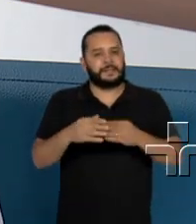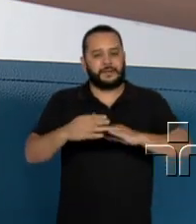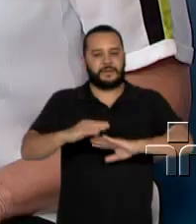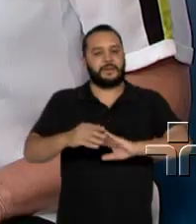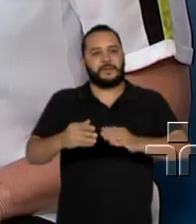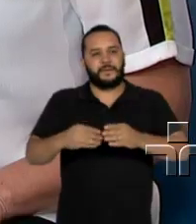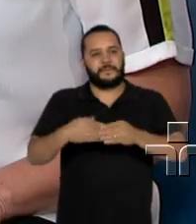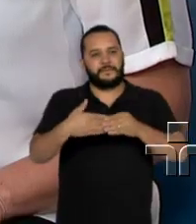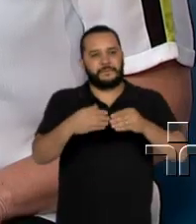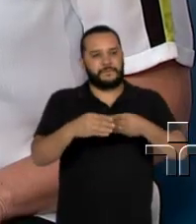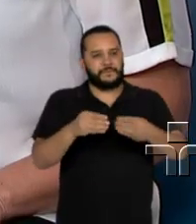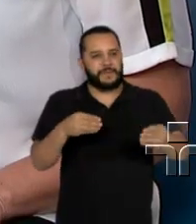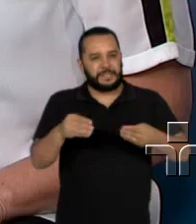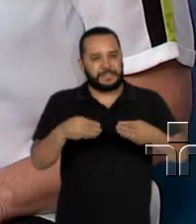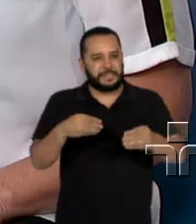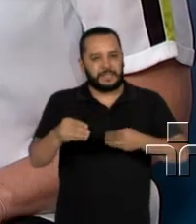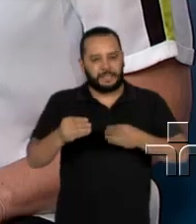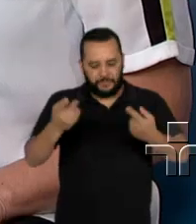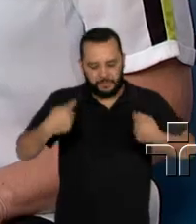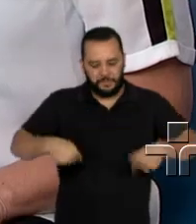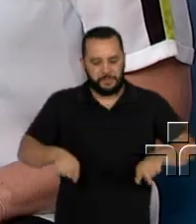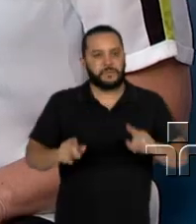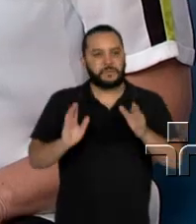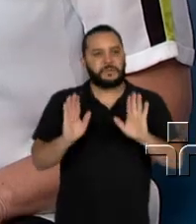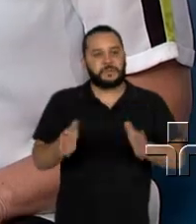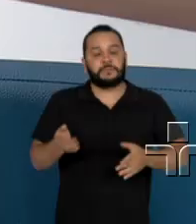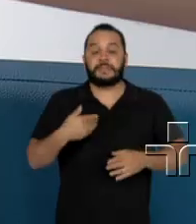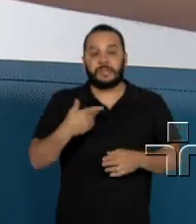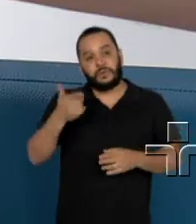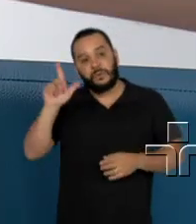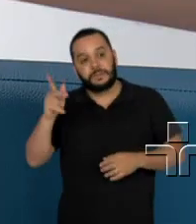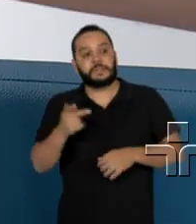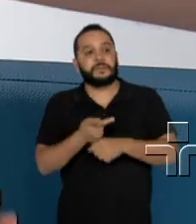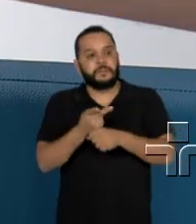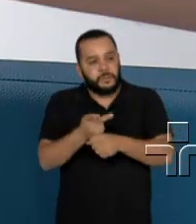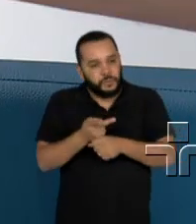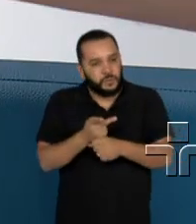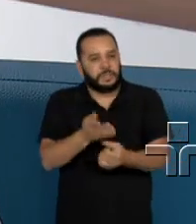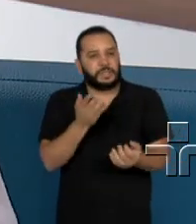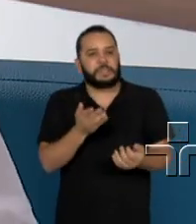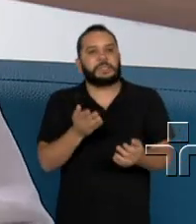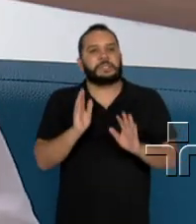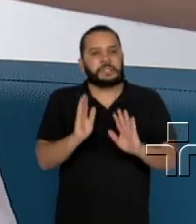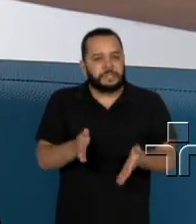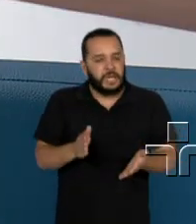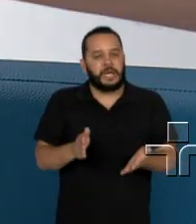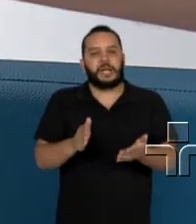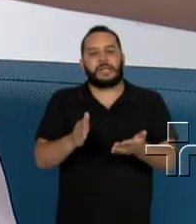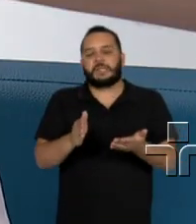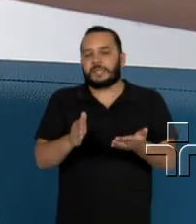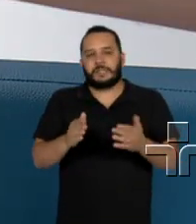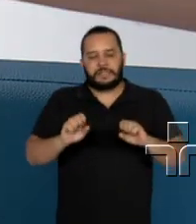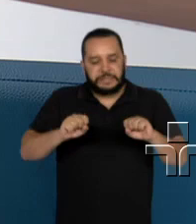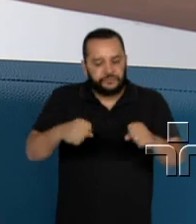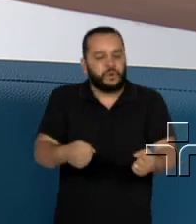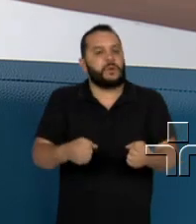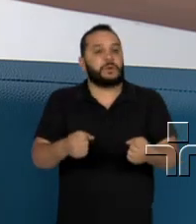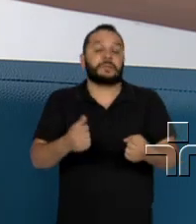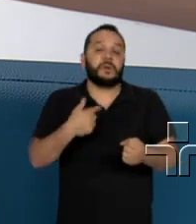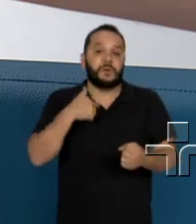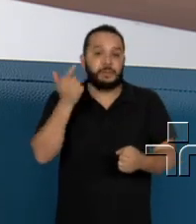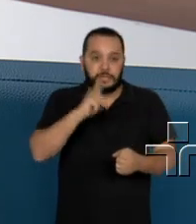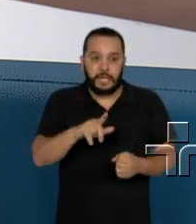passam a vida inteira atrás mas a gente consegue com que essas crianças e moças e